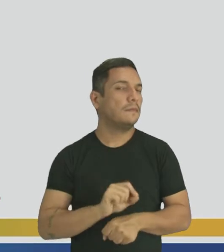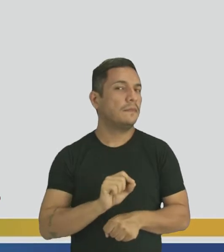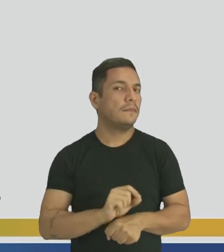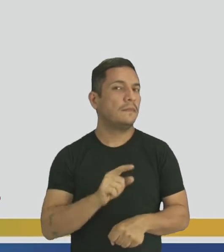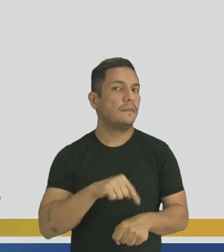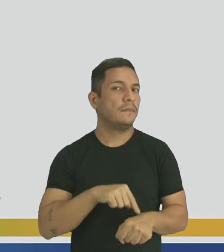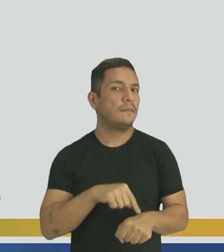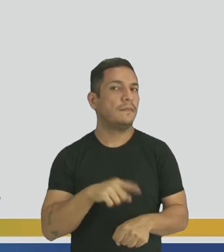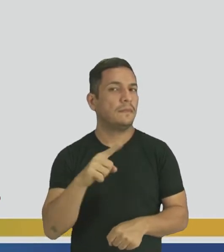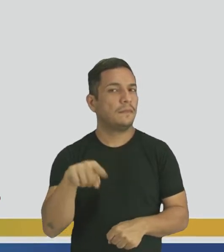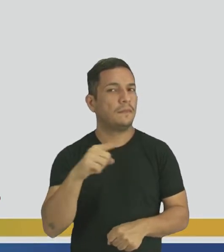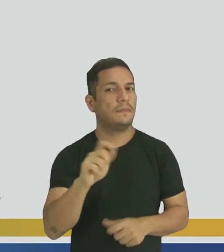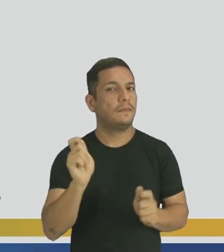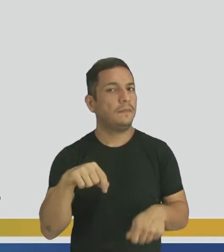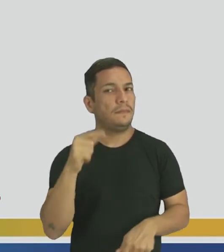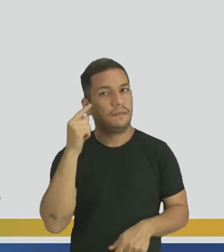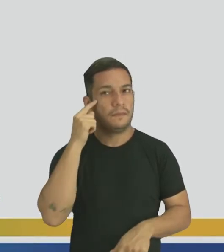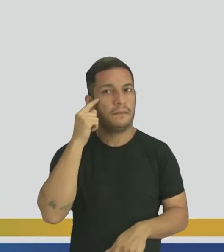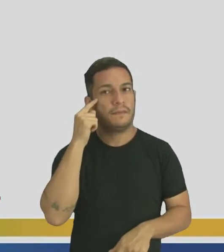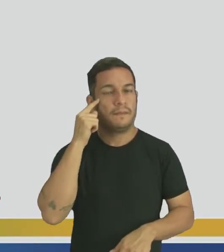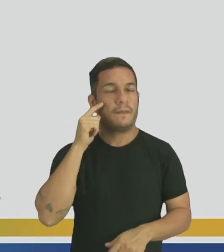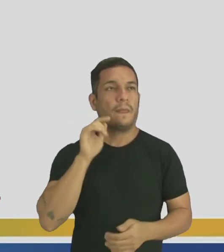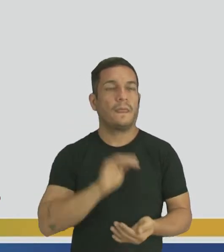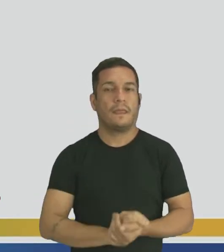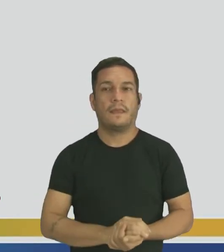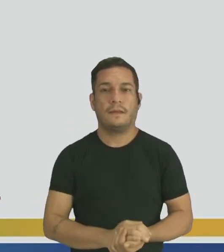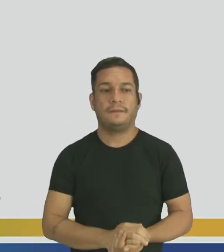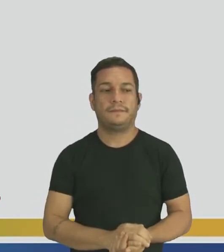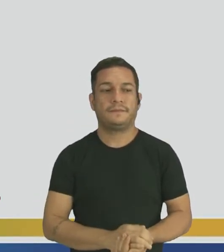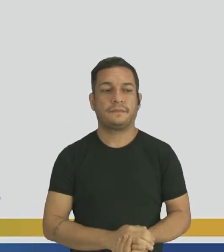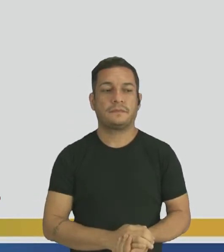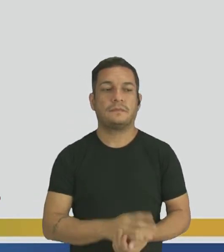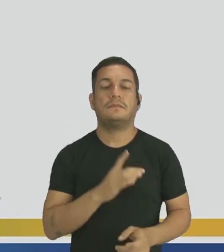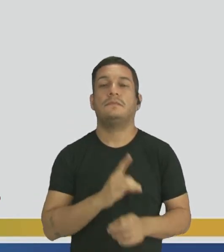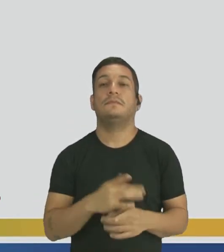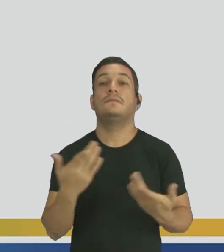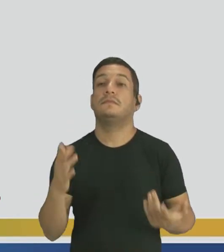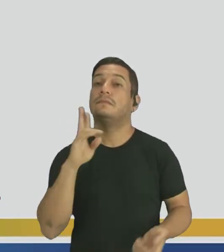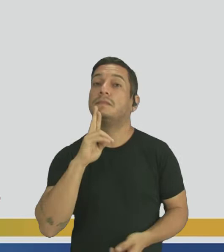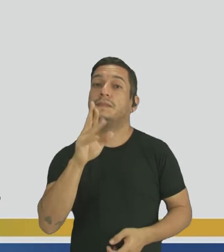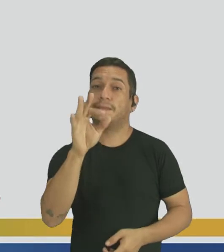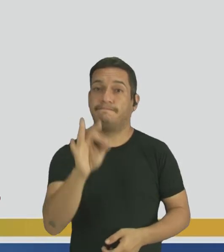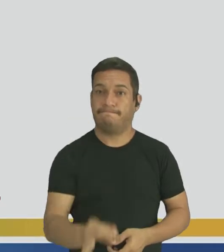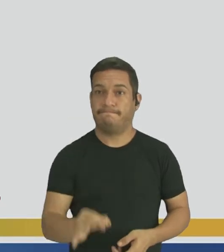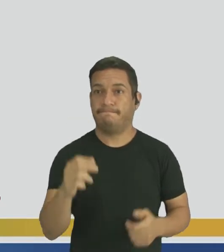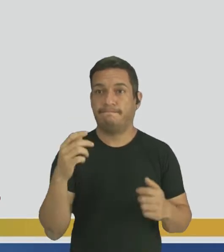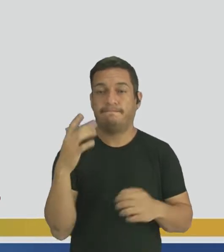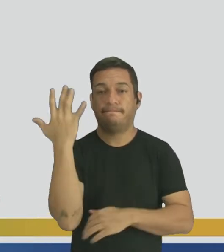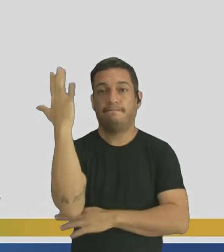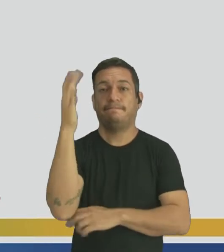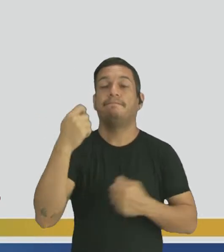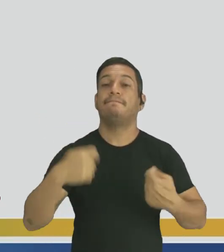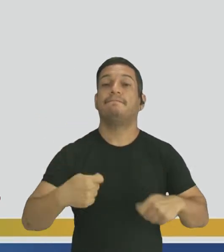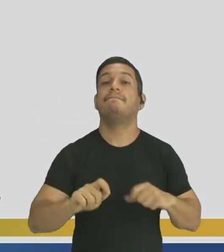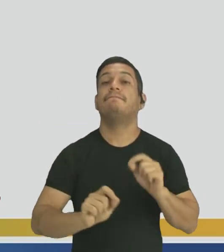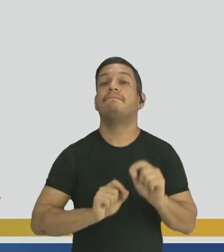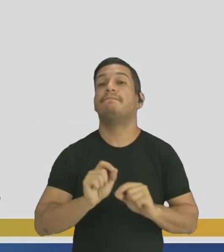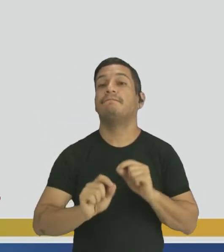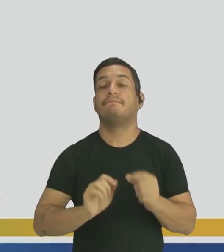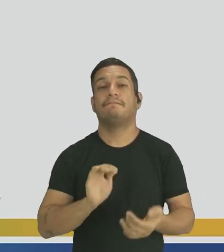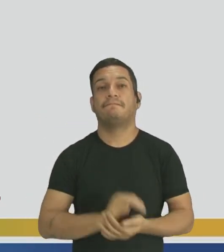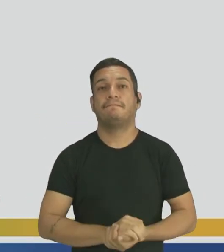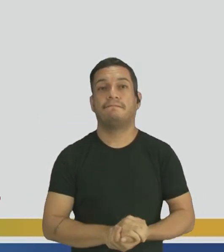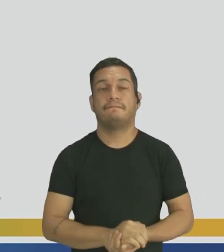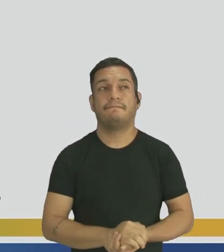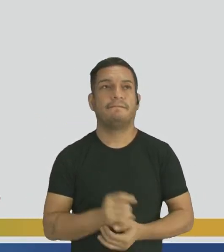vocês possam descobrir qual é a resposta certa, o que realmente a planta precisa.